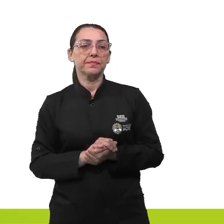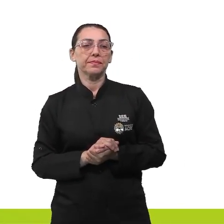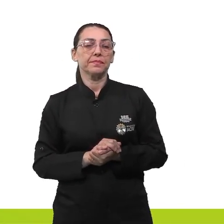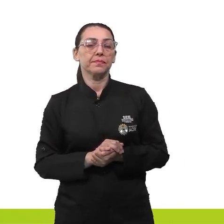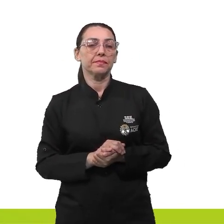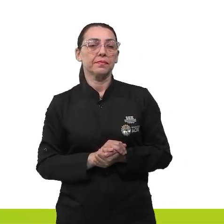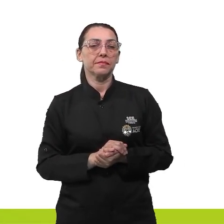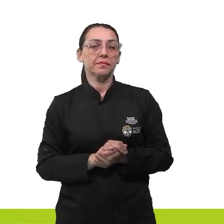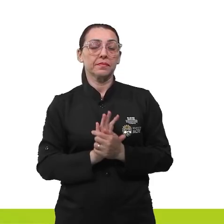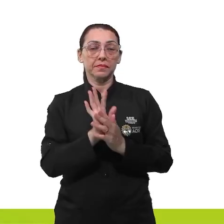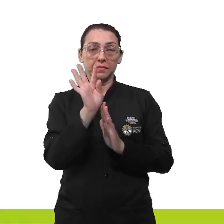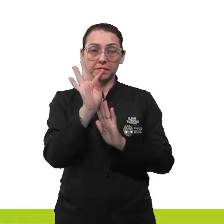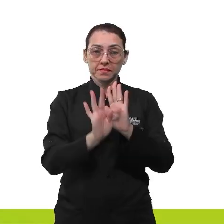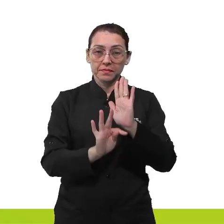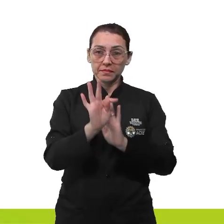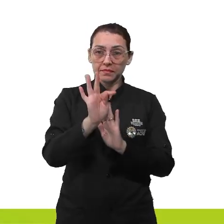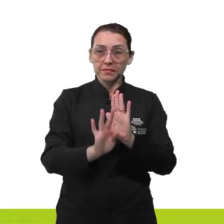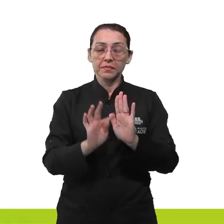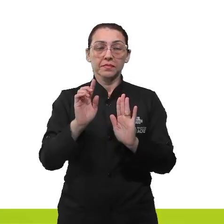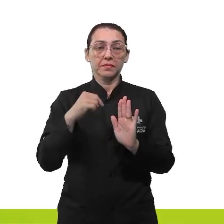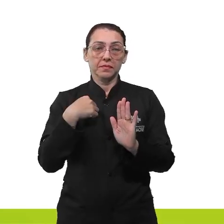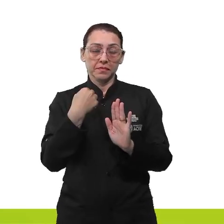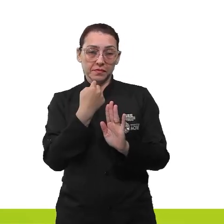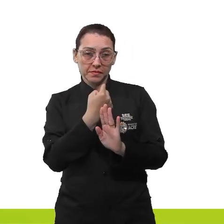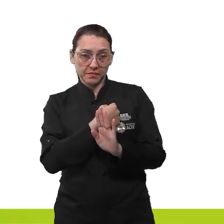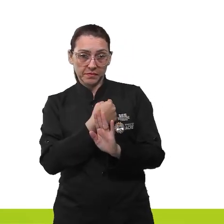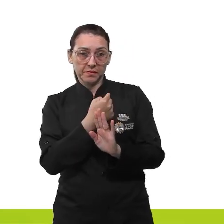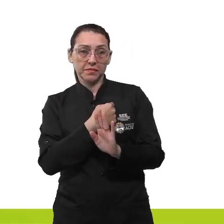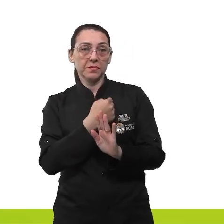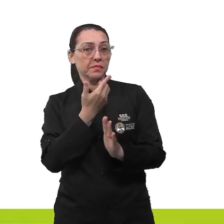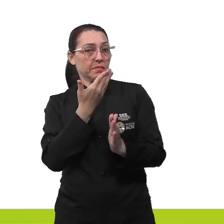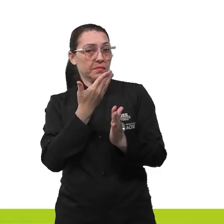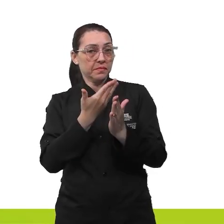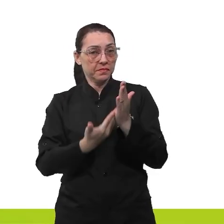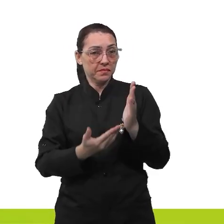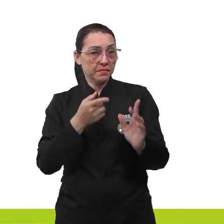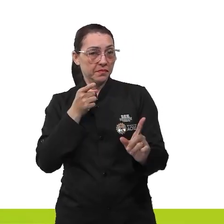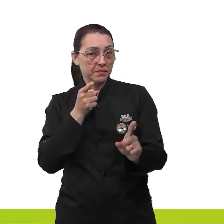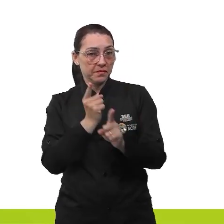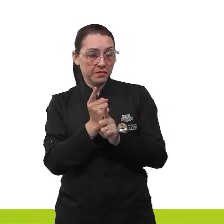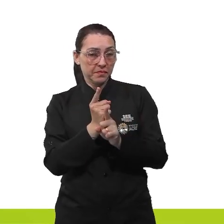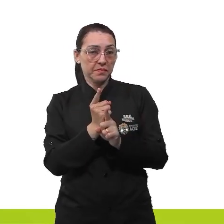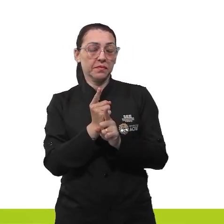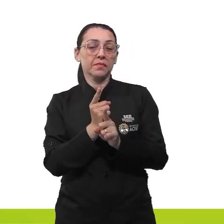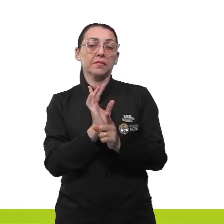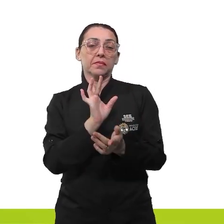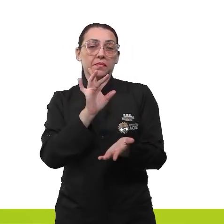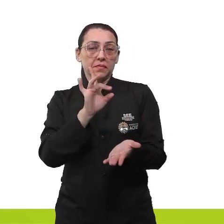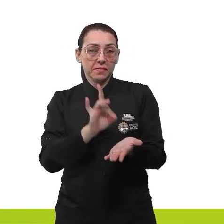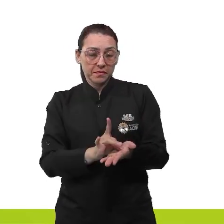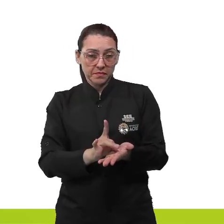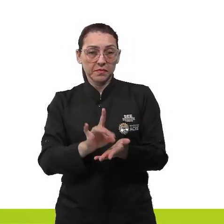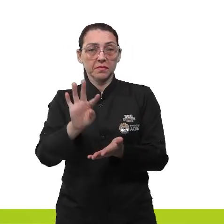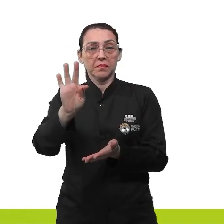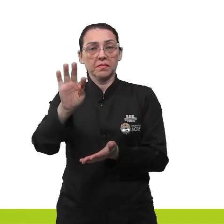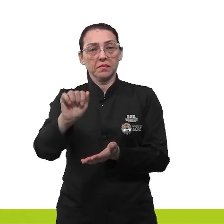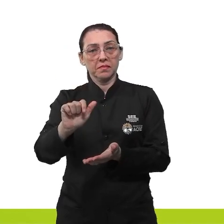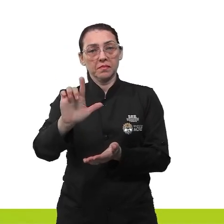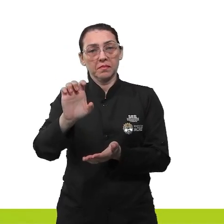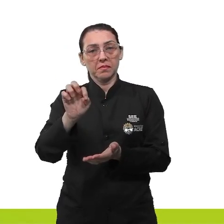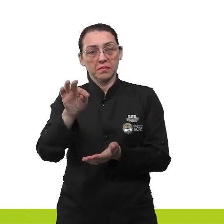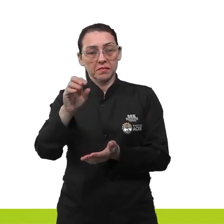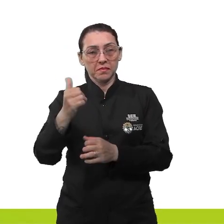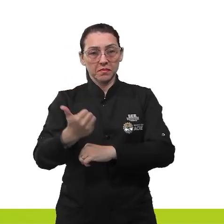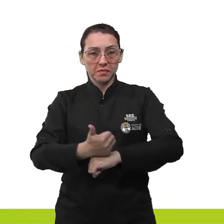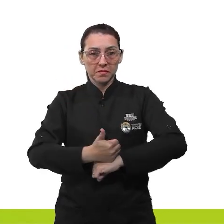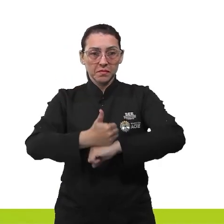aí o texto fala que nós perdemos de encontrarmos com os verdadeiros talentos,